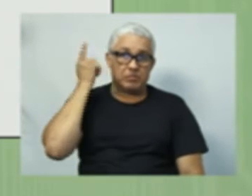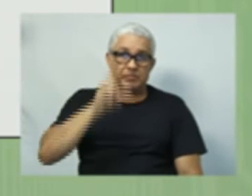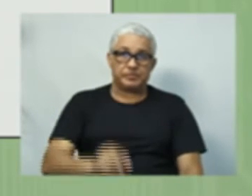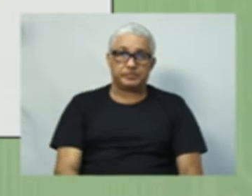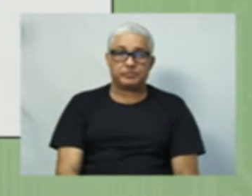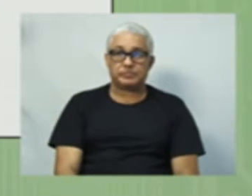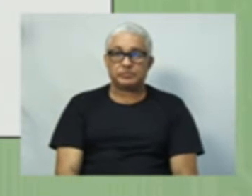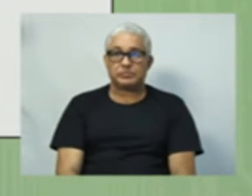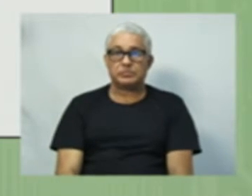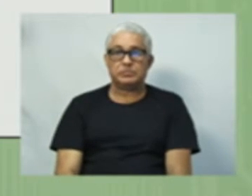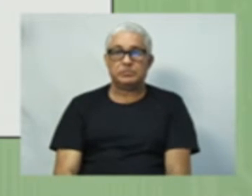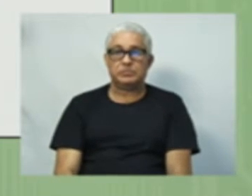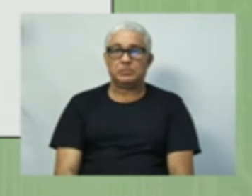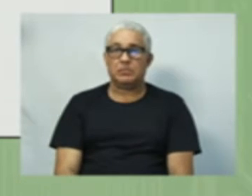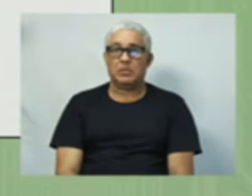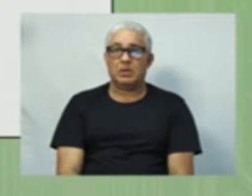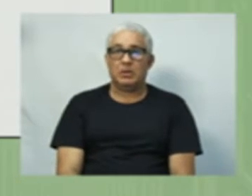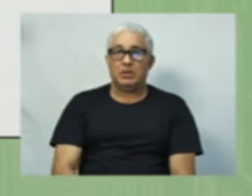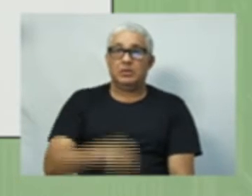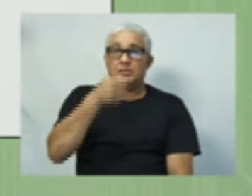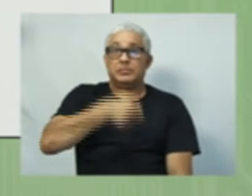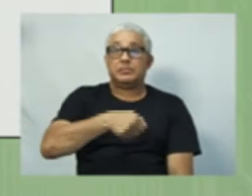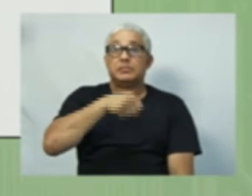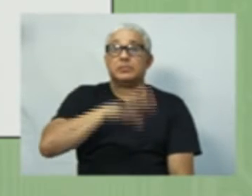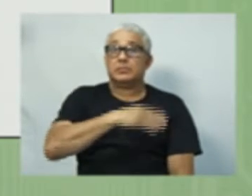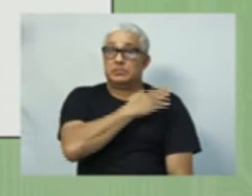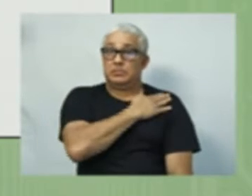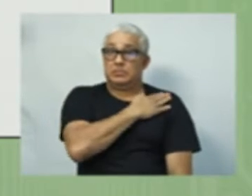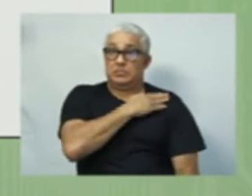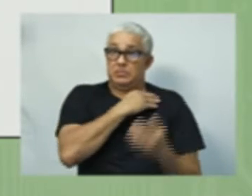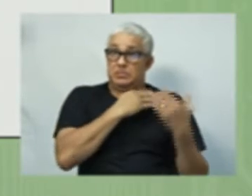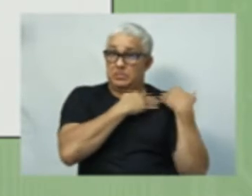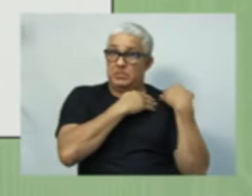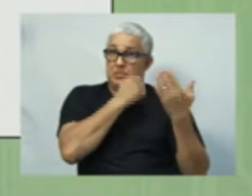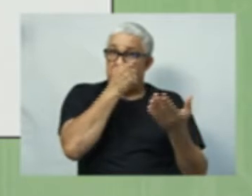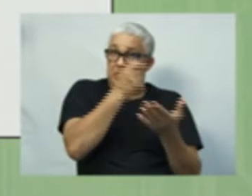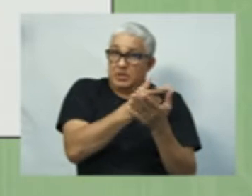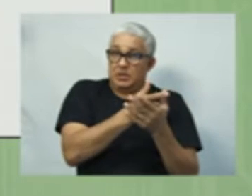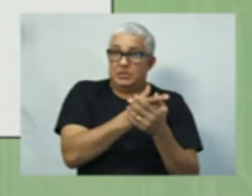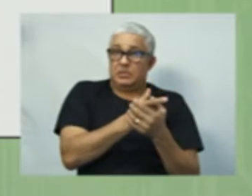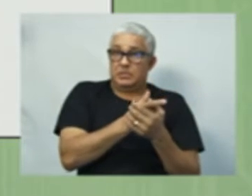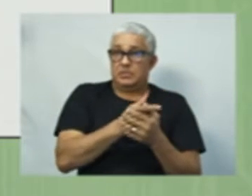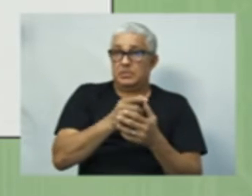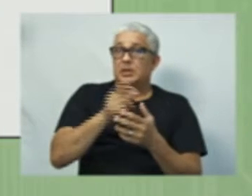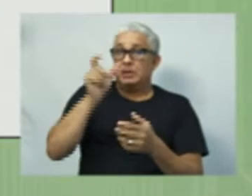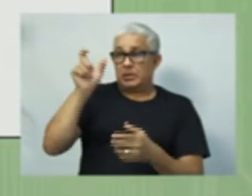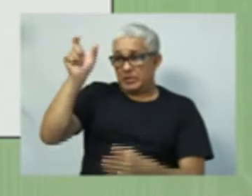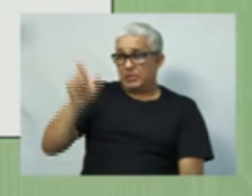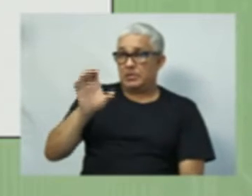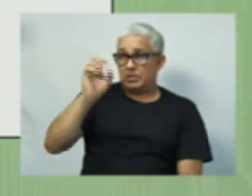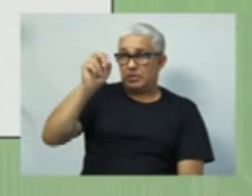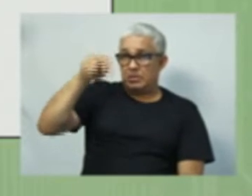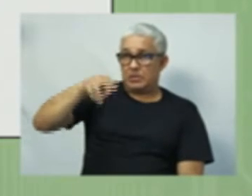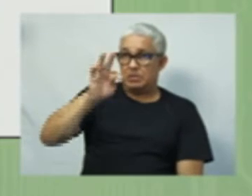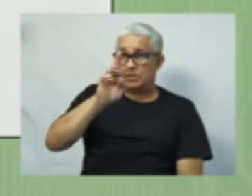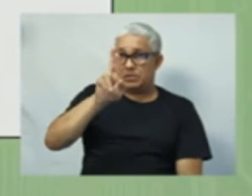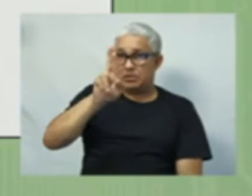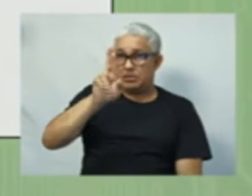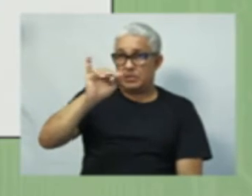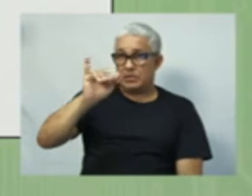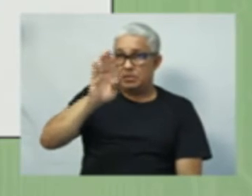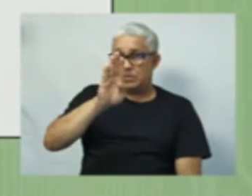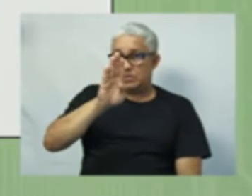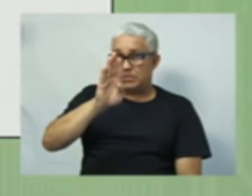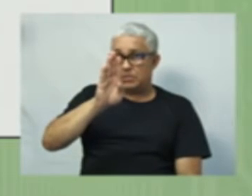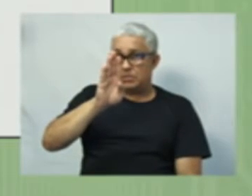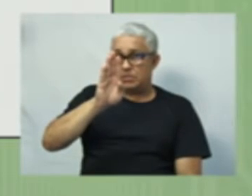E de quem é a obrigação de pagar? Do contribuinte. Olha a figurinha aqui, ó,